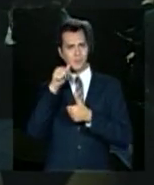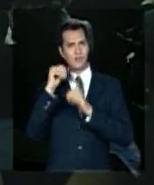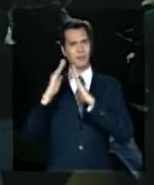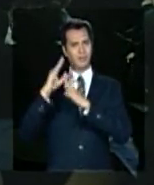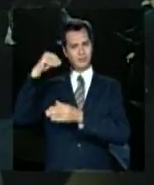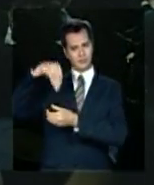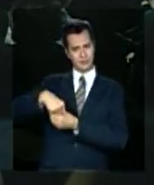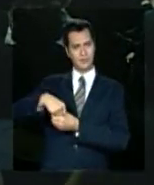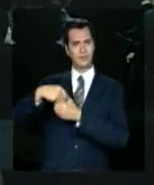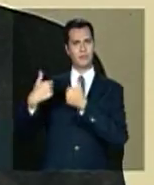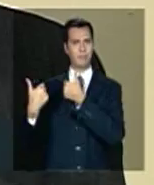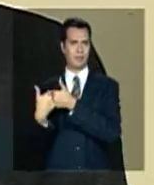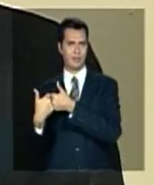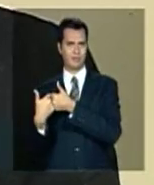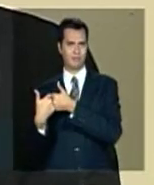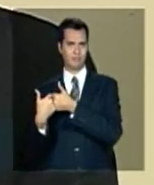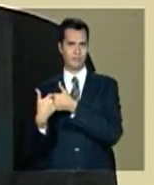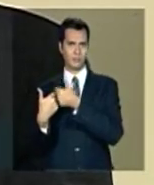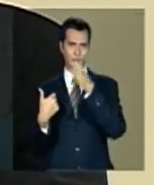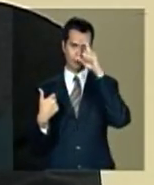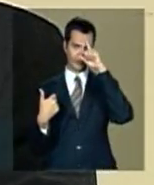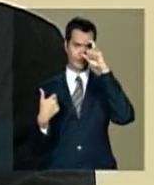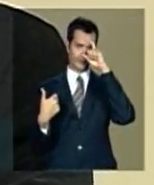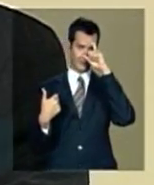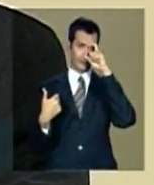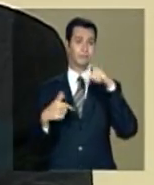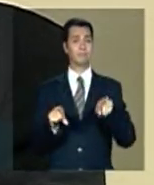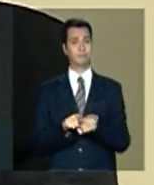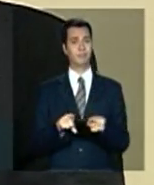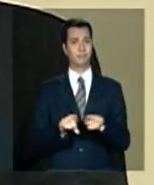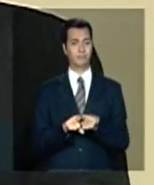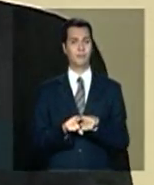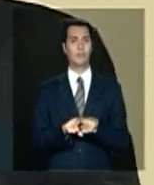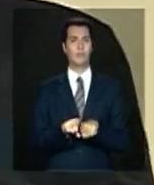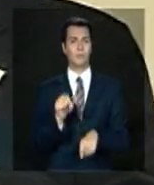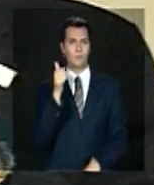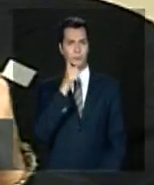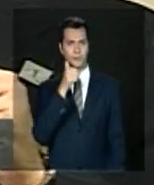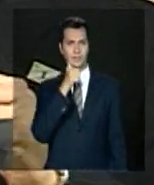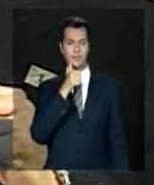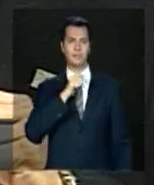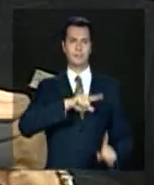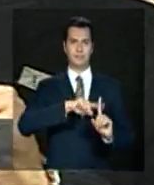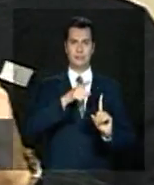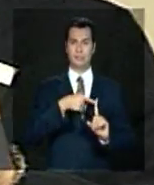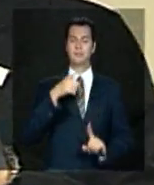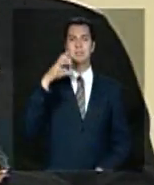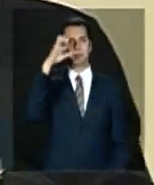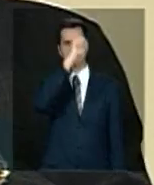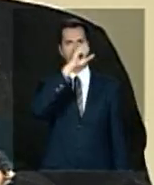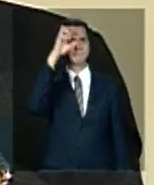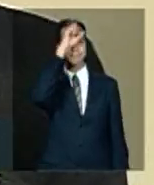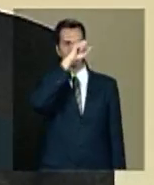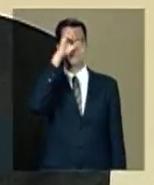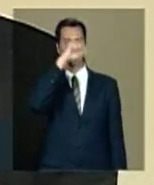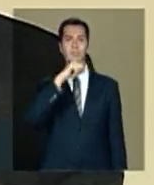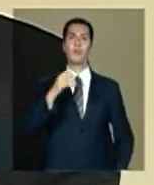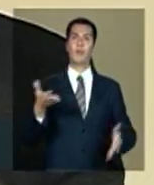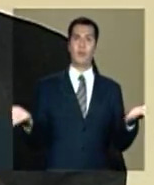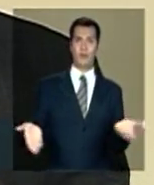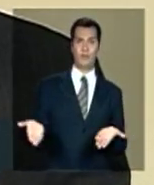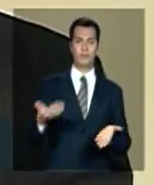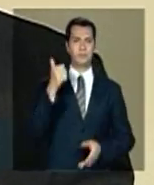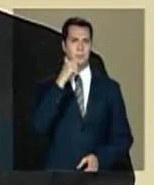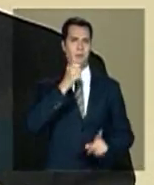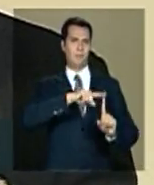tivesse um local tão próximo e aprendem muito eu ganhei uma aula hoje ver o presidente a de uma gestante falando da importância